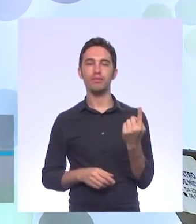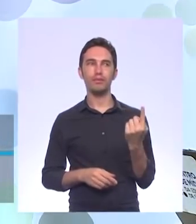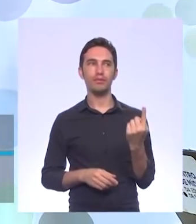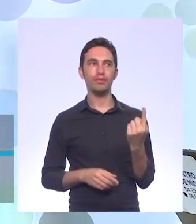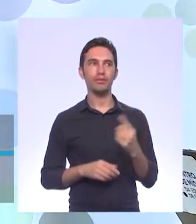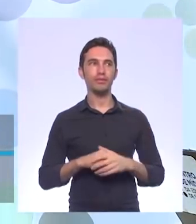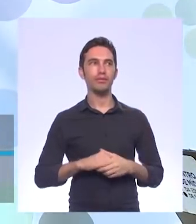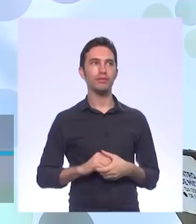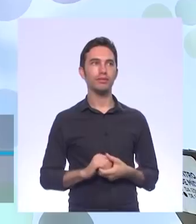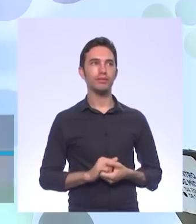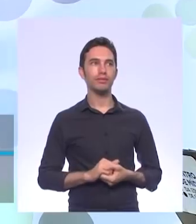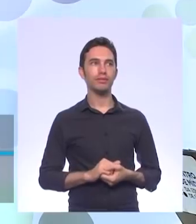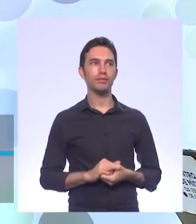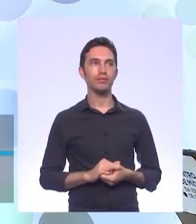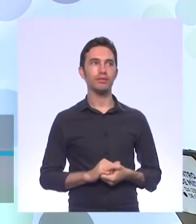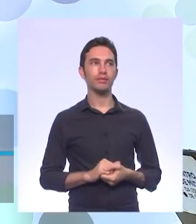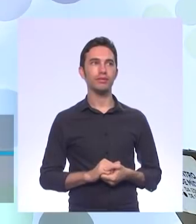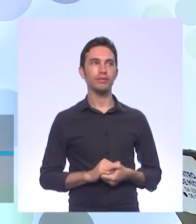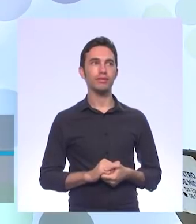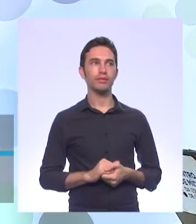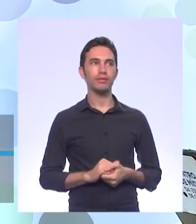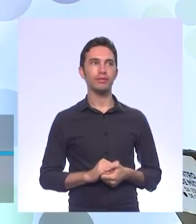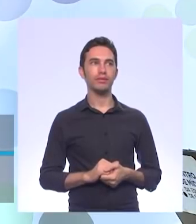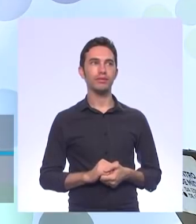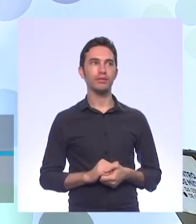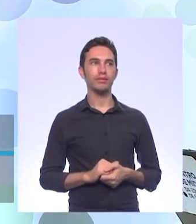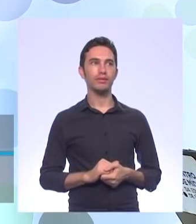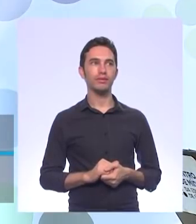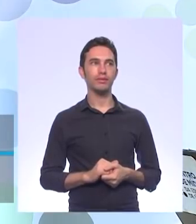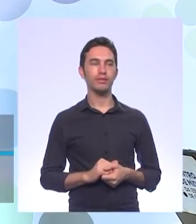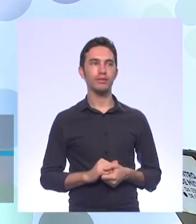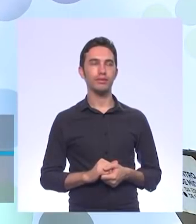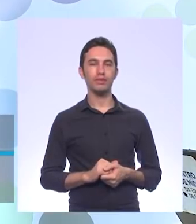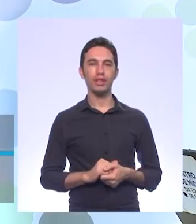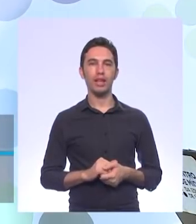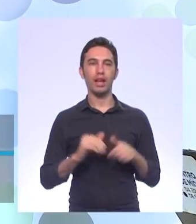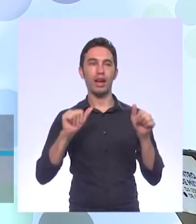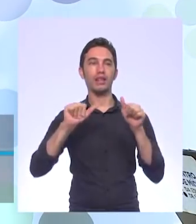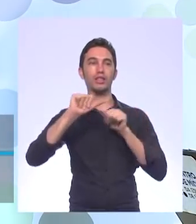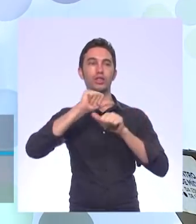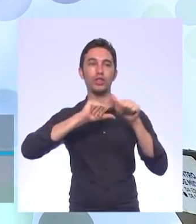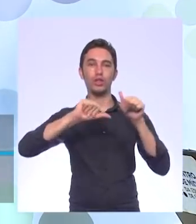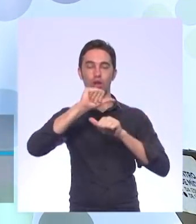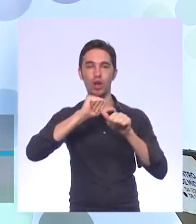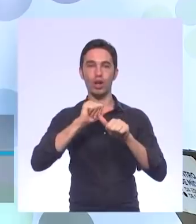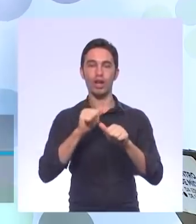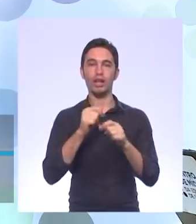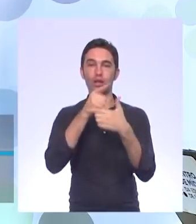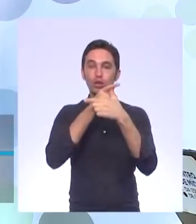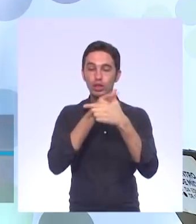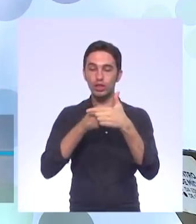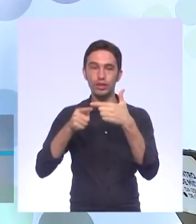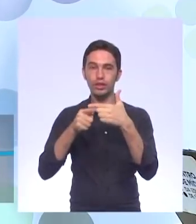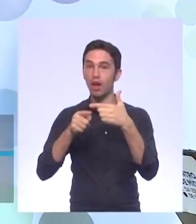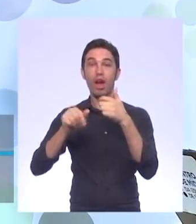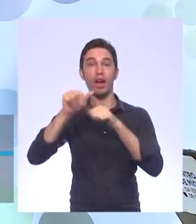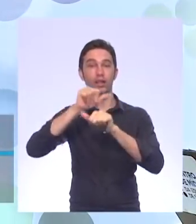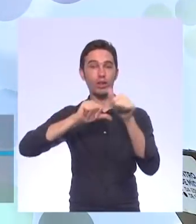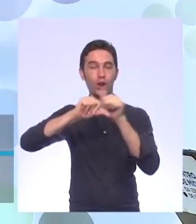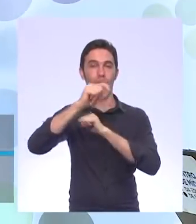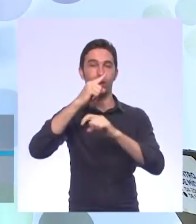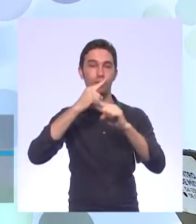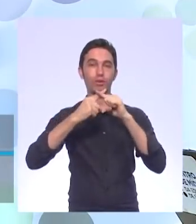segunda tá tem toda uma discussão aí que a gente faz ó troca a divisão por vezes Agora a gente é mais diferente